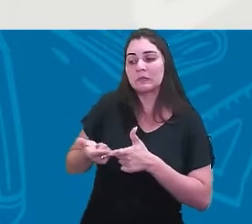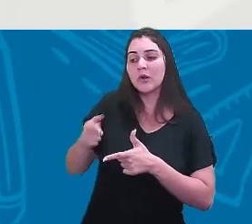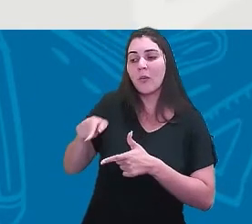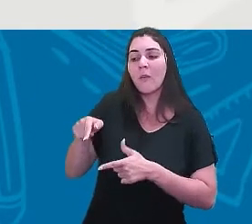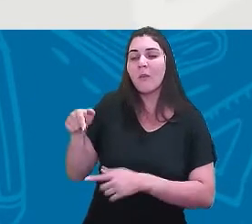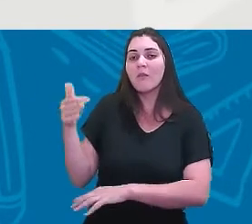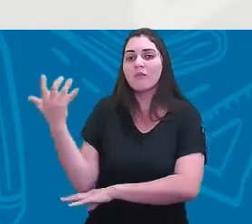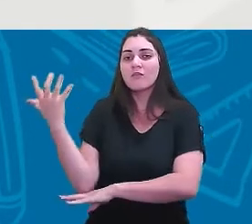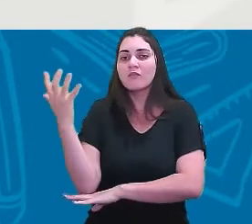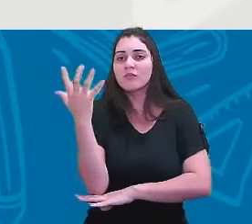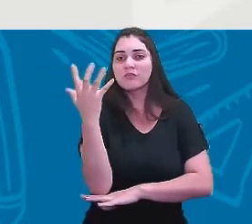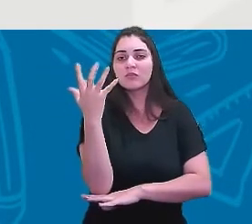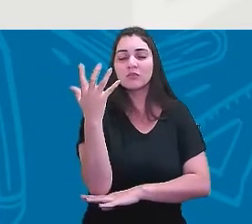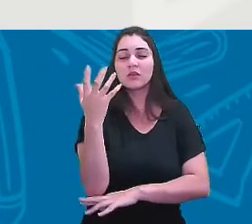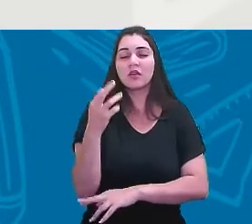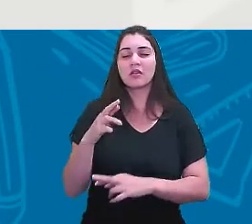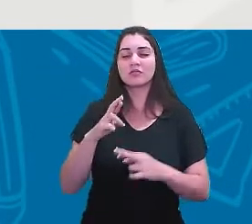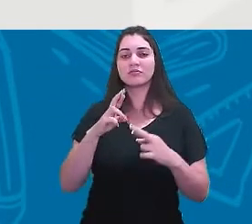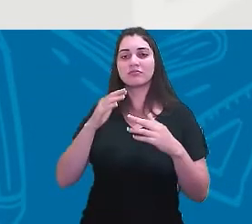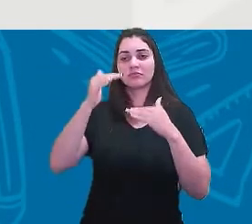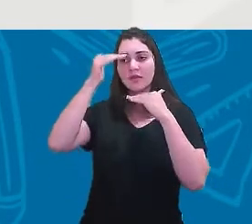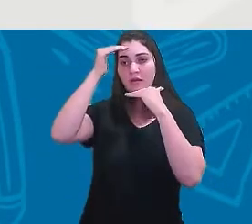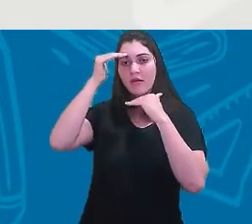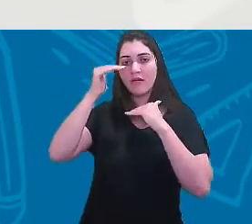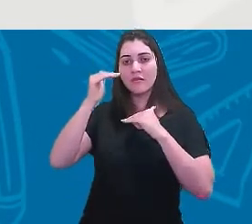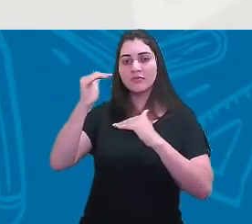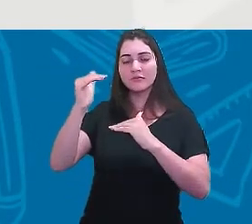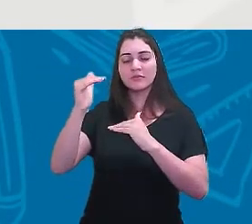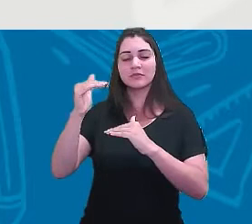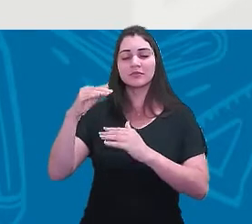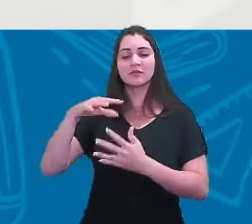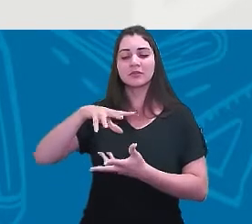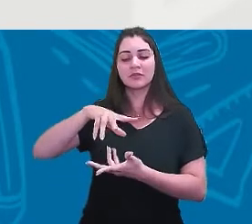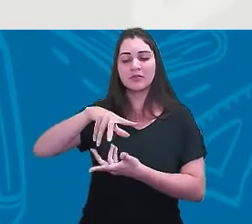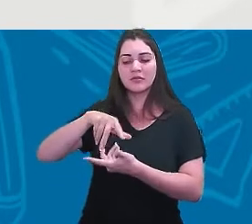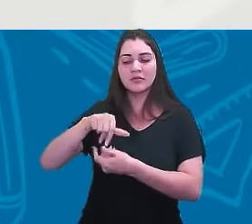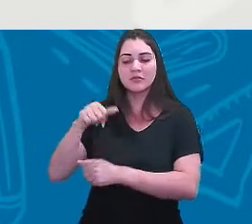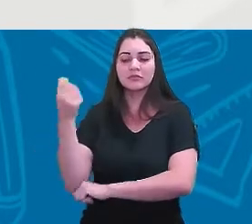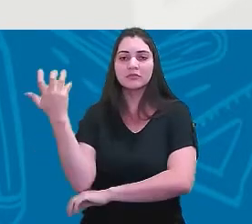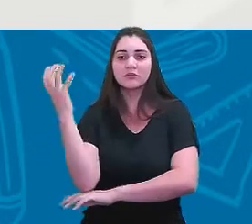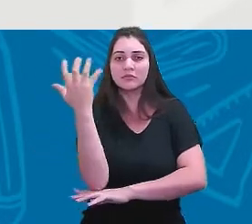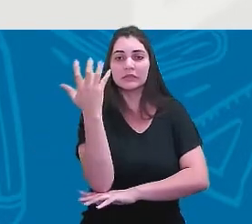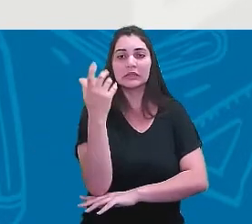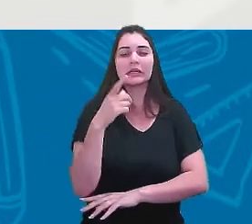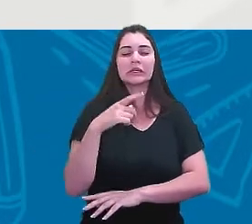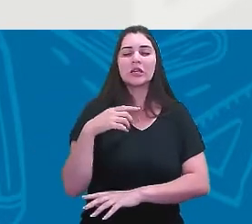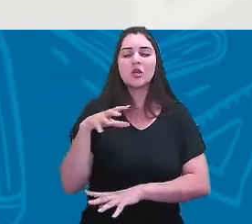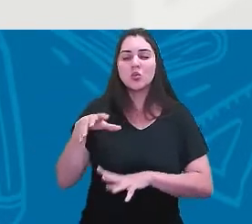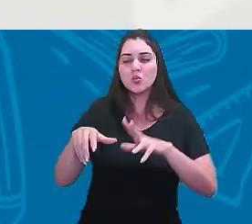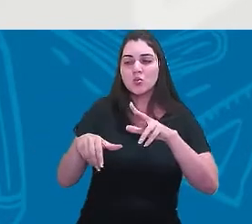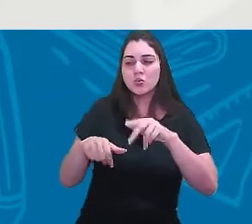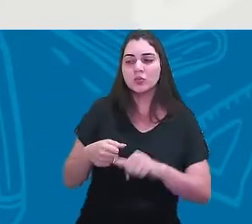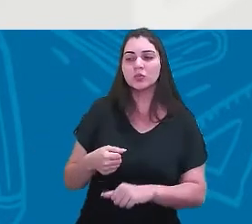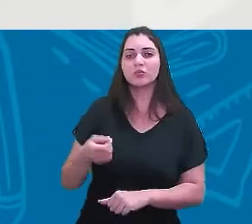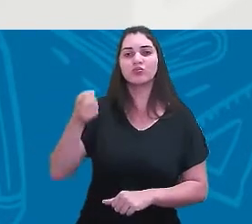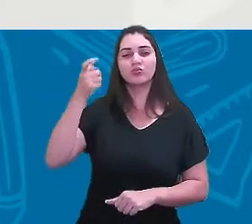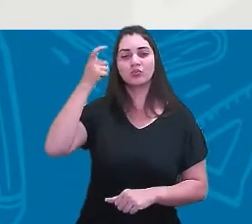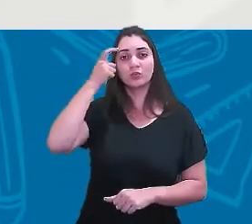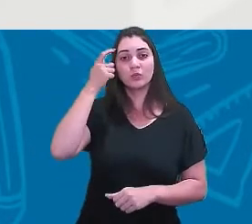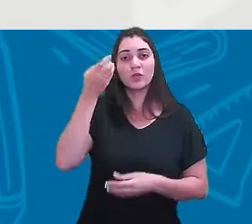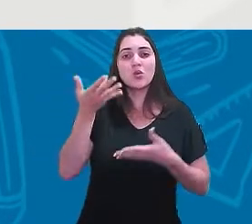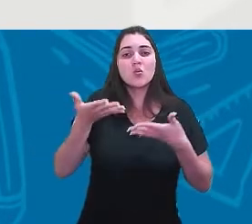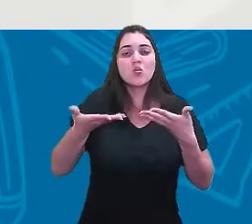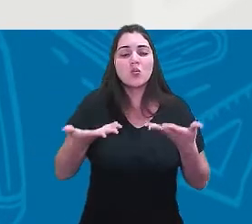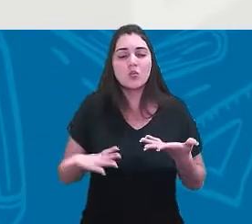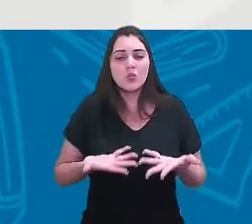ambiente, respeitando o nosso meio ambiente, tendo um consumo consciente. E quais seriam